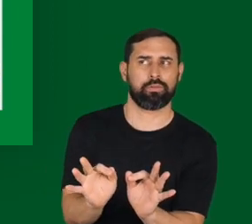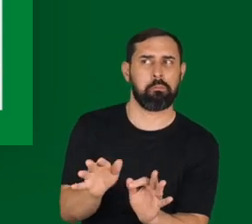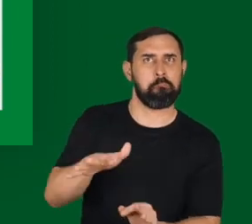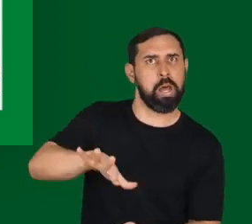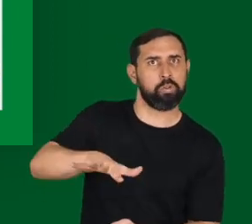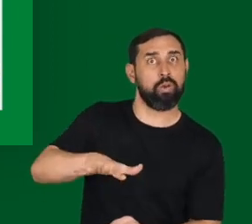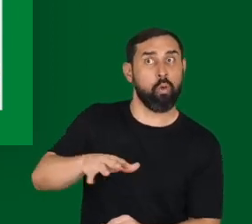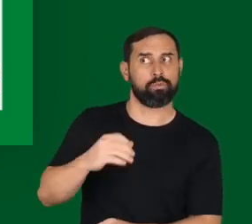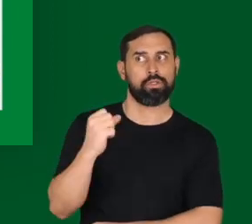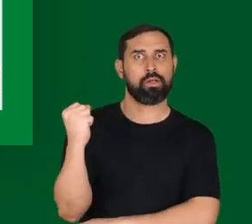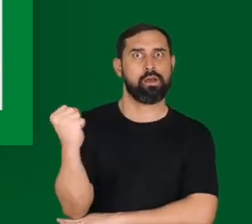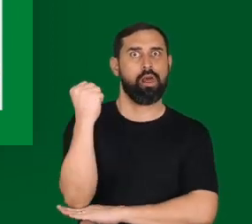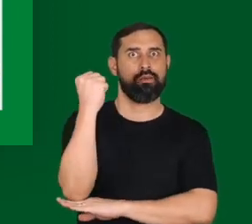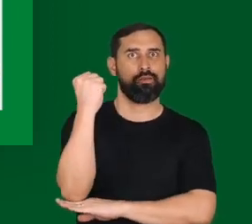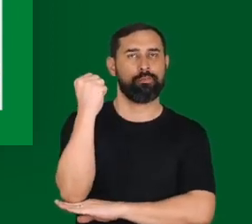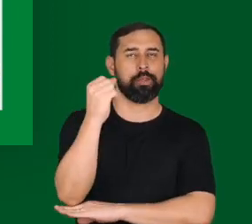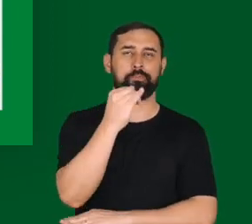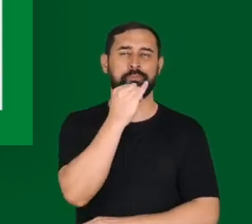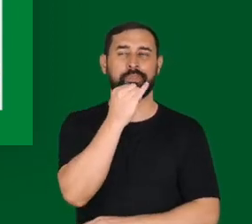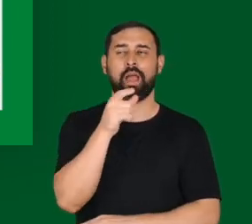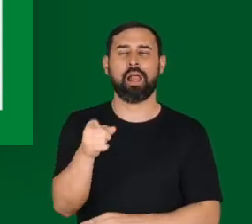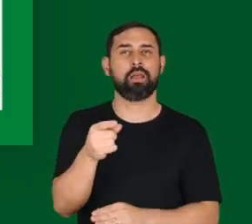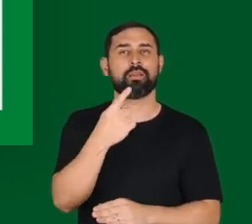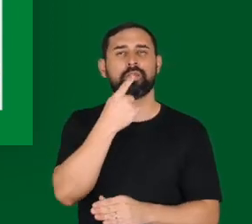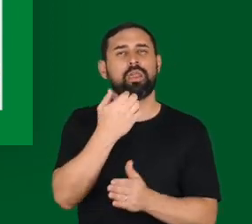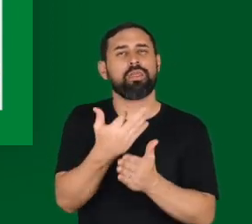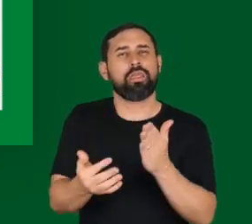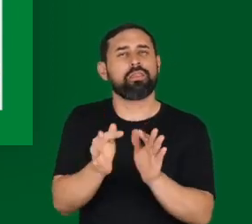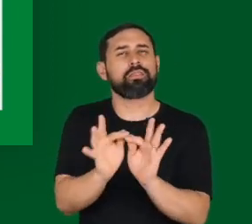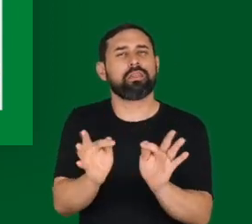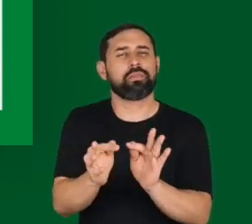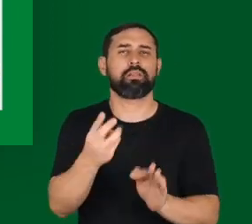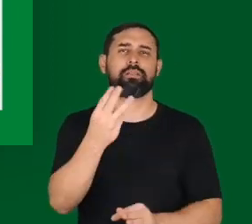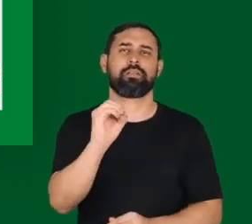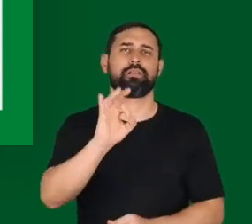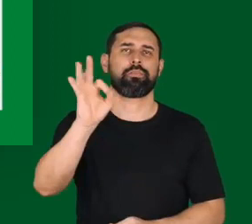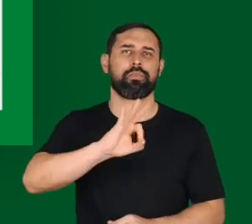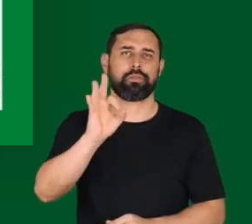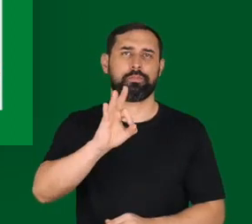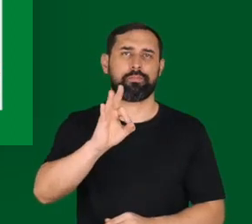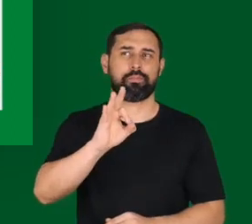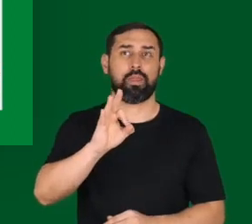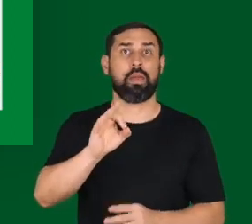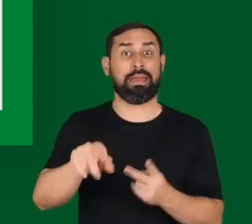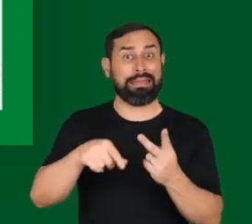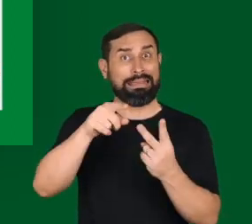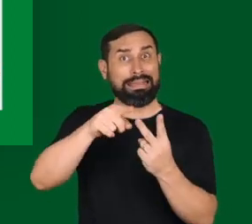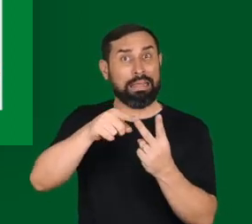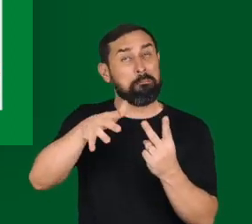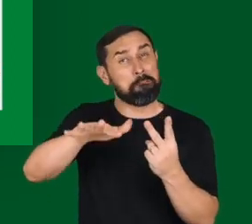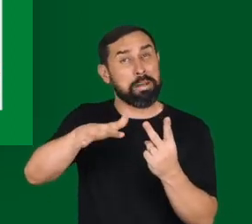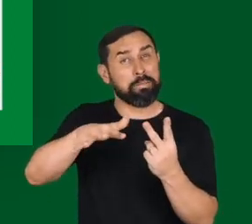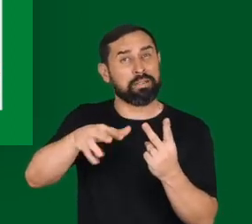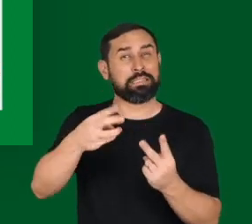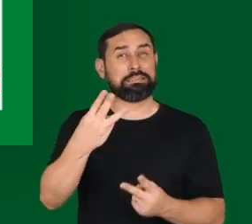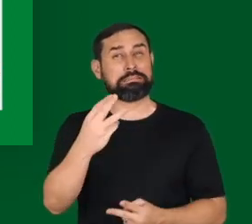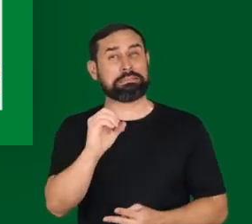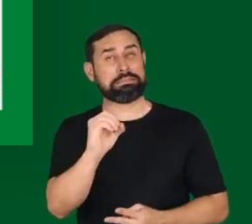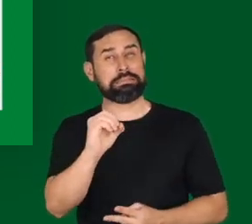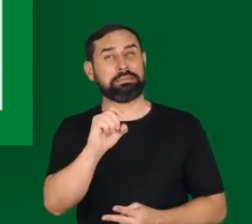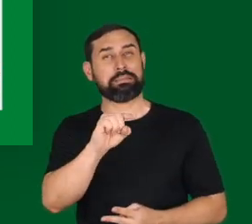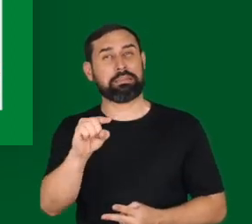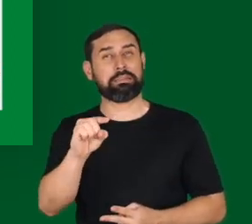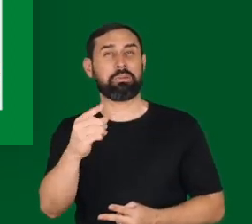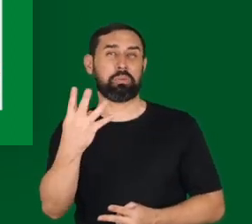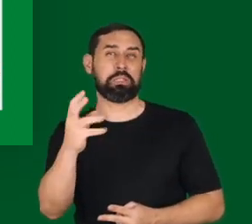leve, moderado ou grave? No choque leve, a gente tem uma perda menor que 30% de sangue. Moderado, a gente tem de